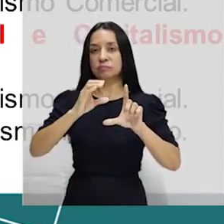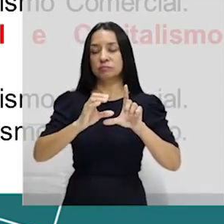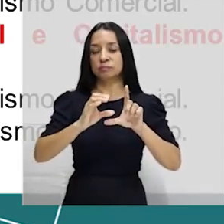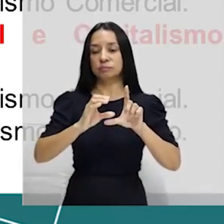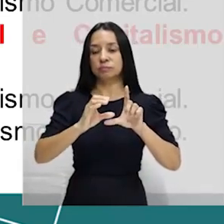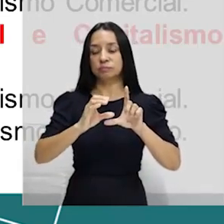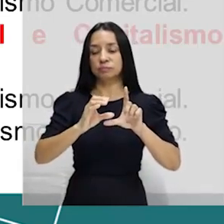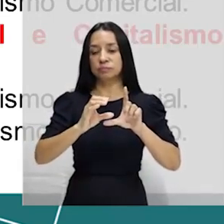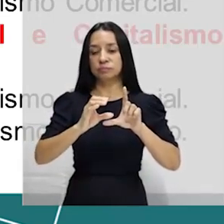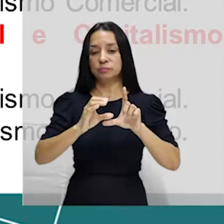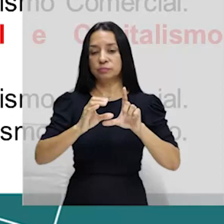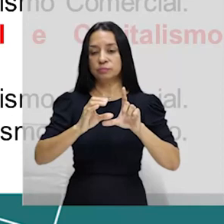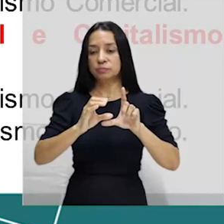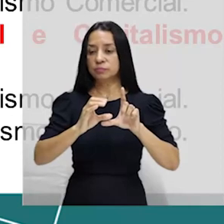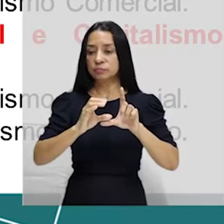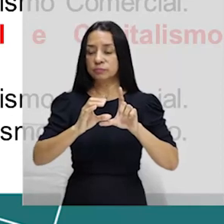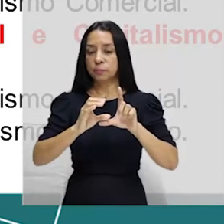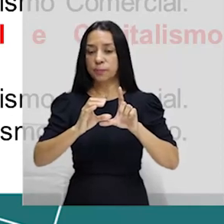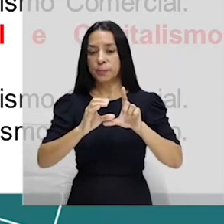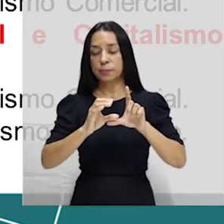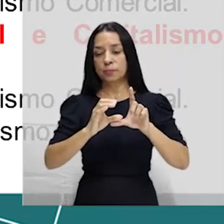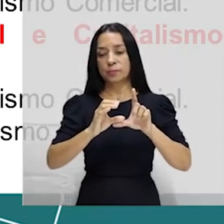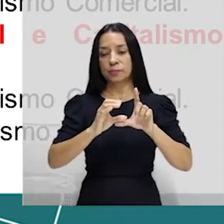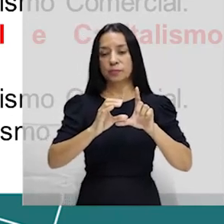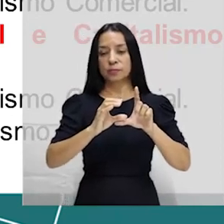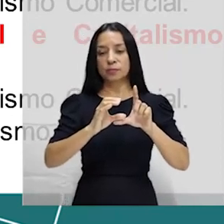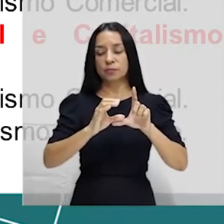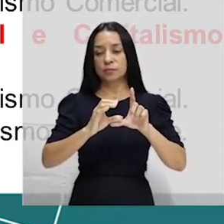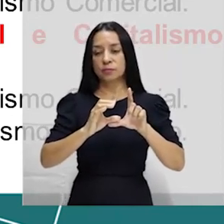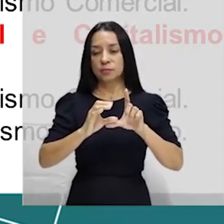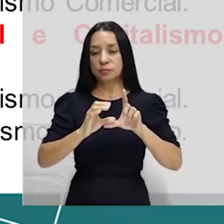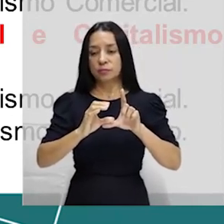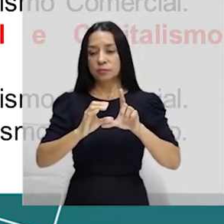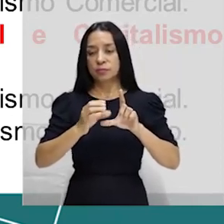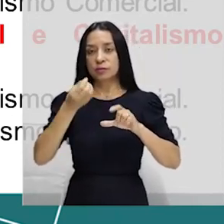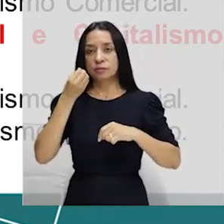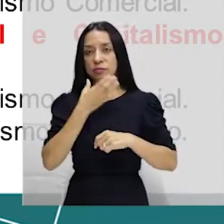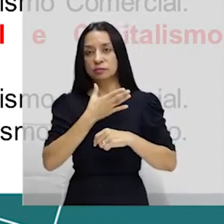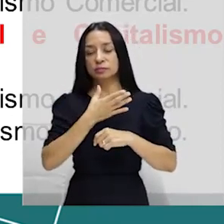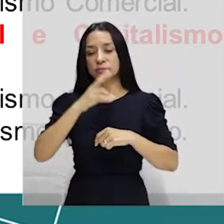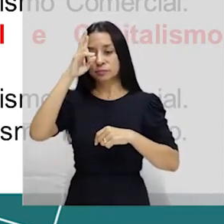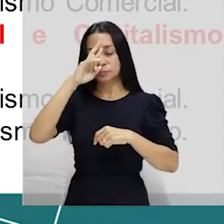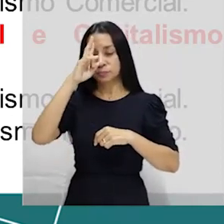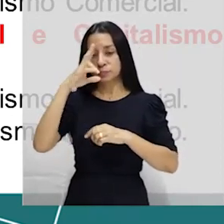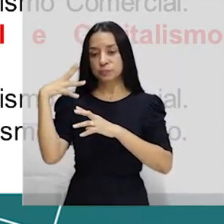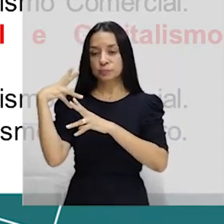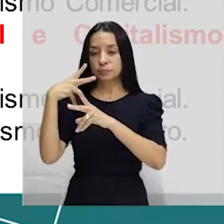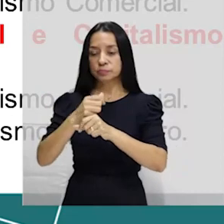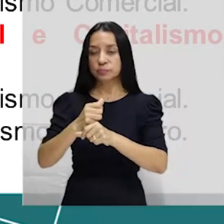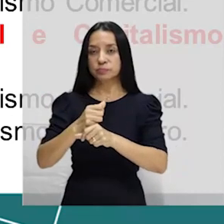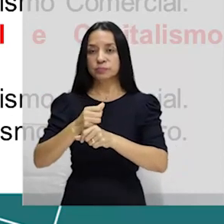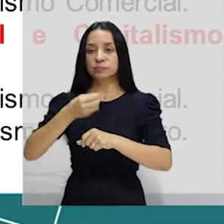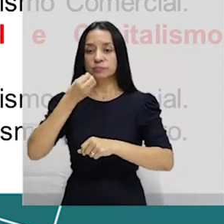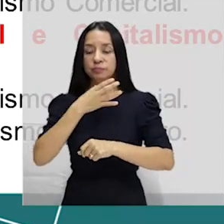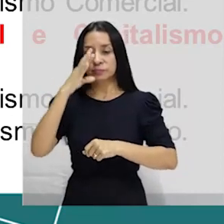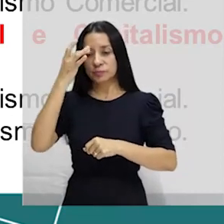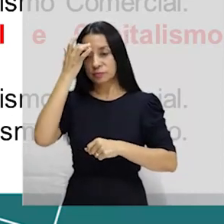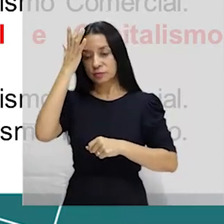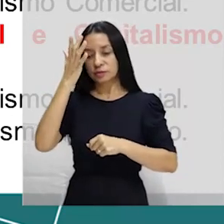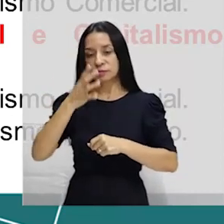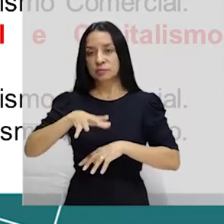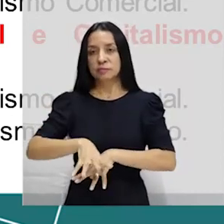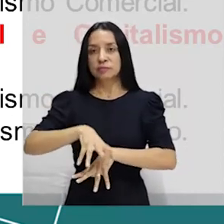responsabilidade, diminuindo custos e dividindo a sua responsabilidade com o setor privado. É o que nós chamamos do Estado mínimo que vigora atualmente,